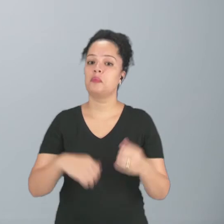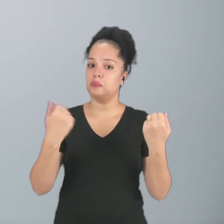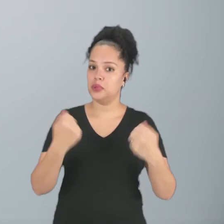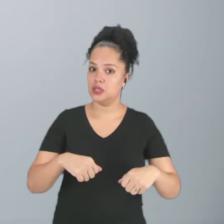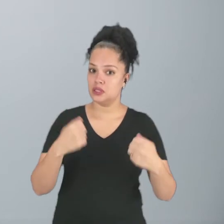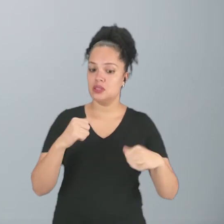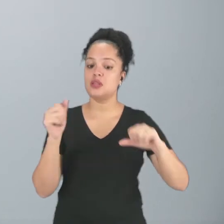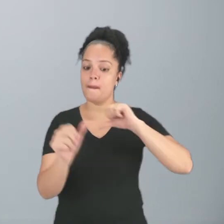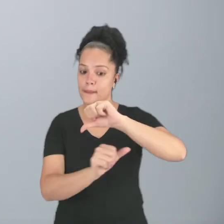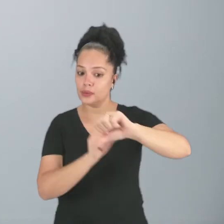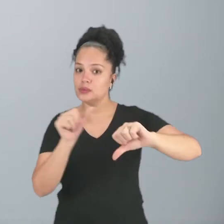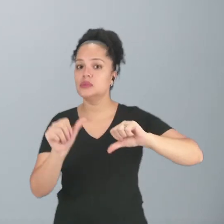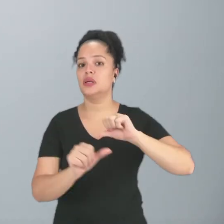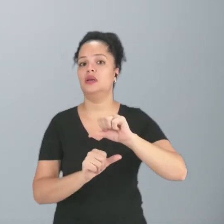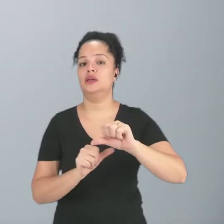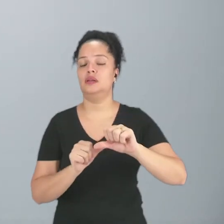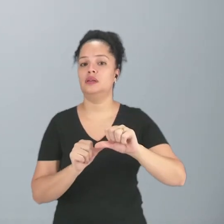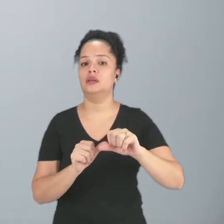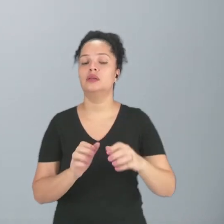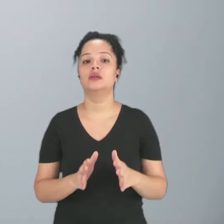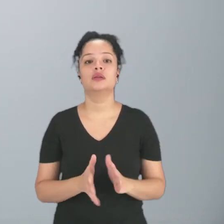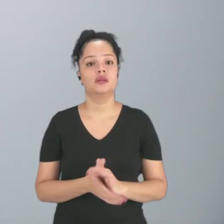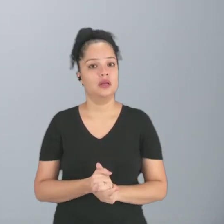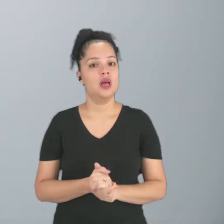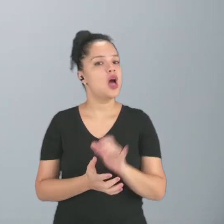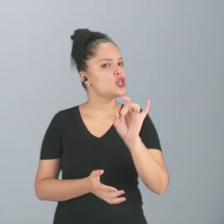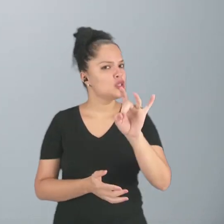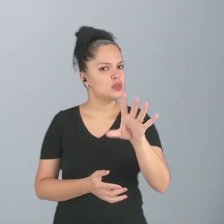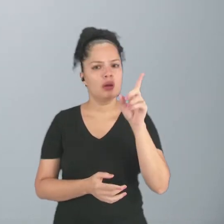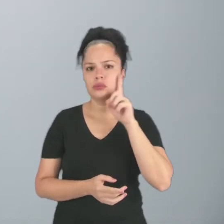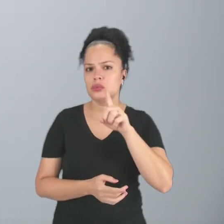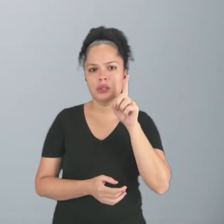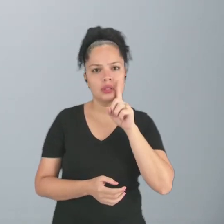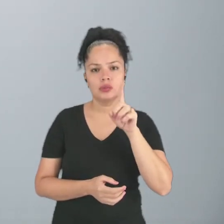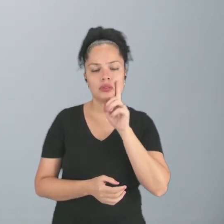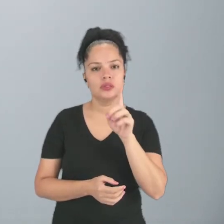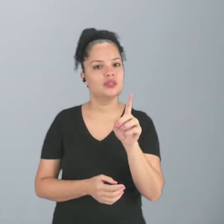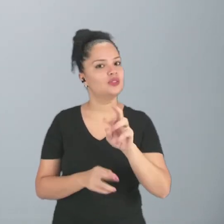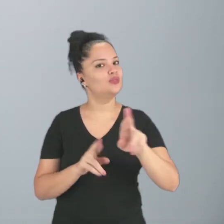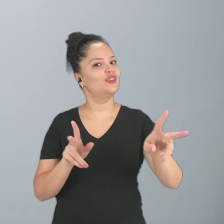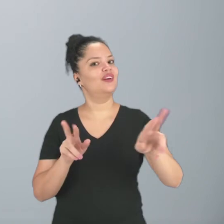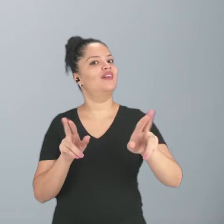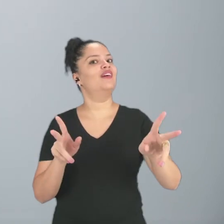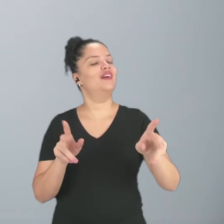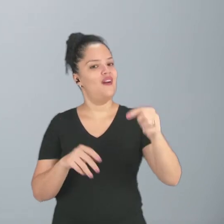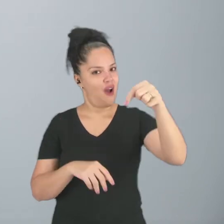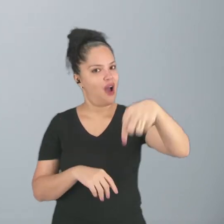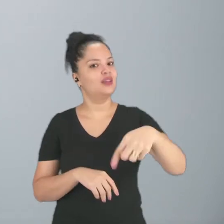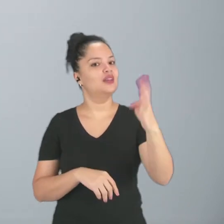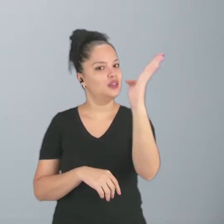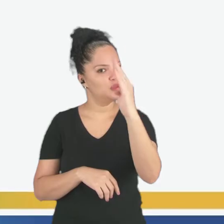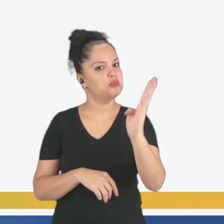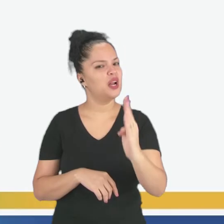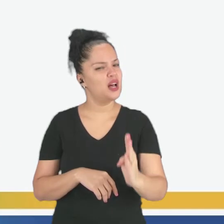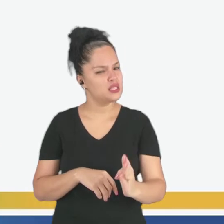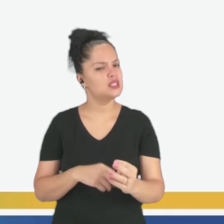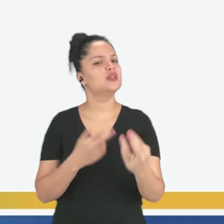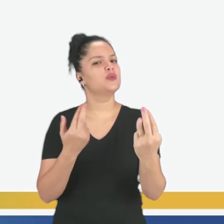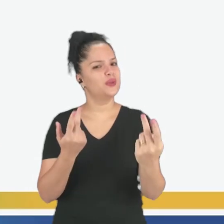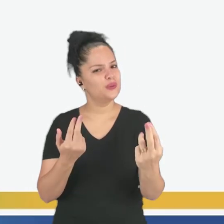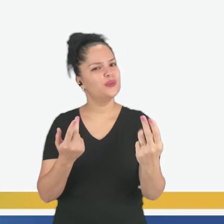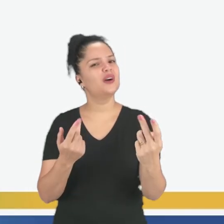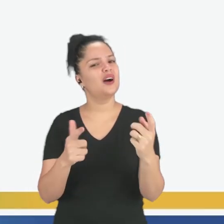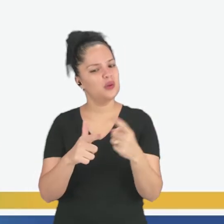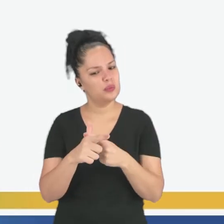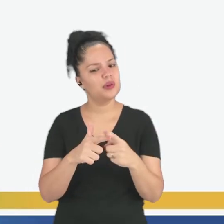aí mudar essa realidade. E não é só nos Estados Unidos, pessoal. No Brasil também a situação não está muito boa, né? Então, eu trouxe para vocês